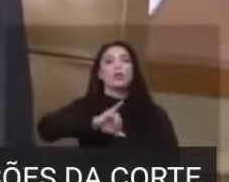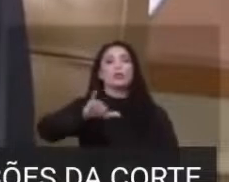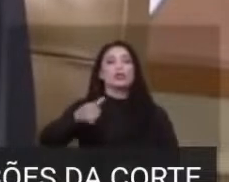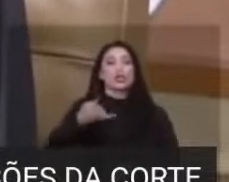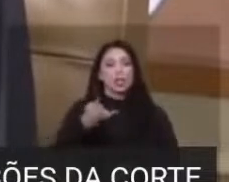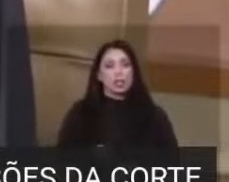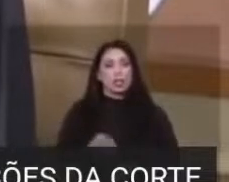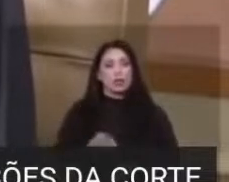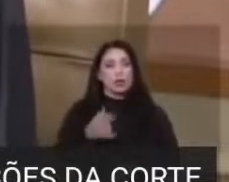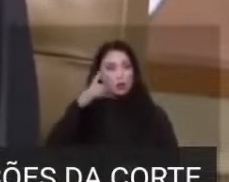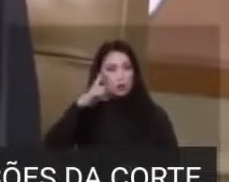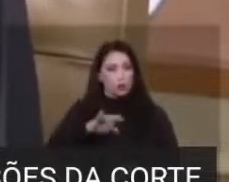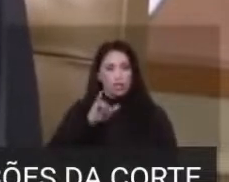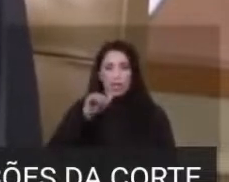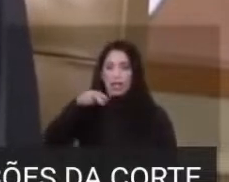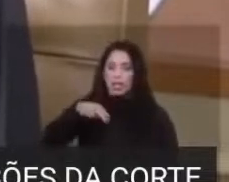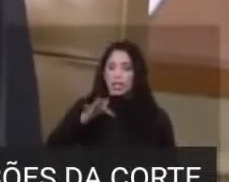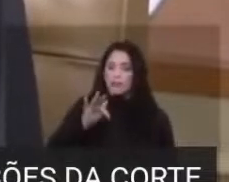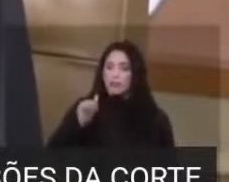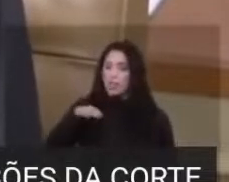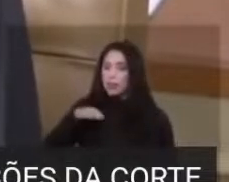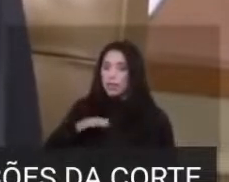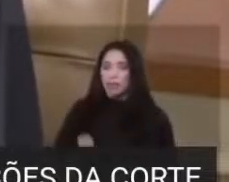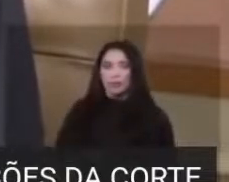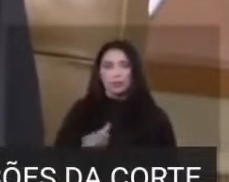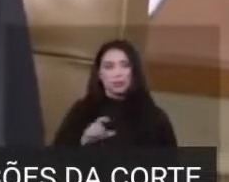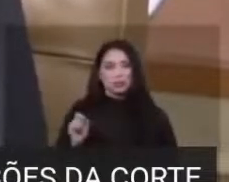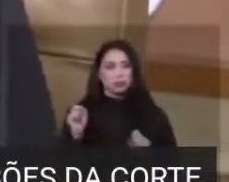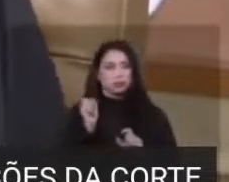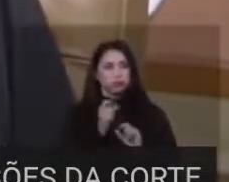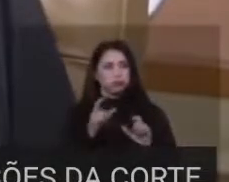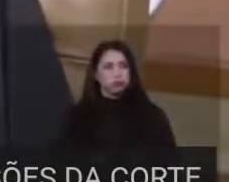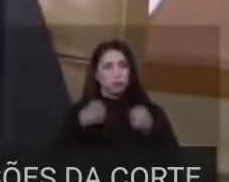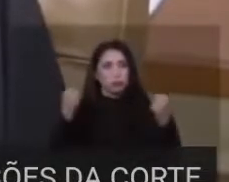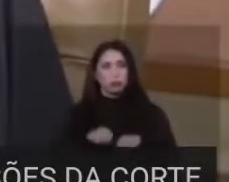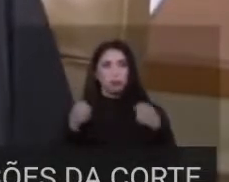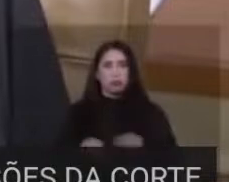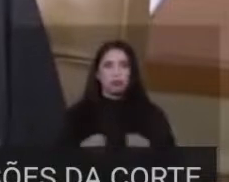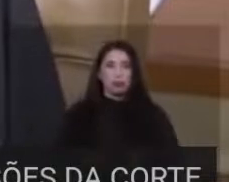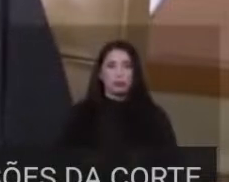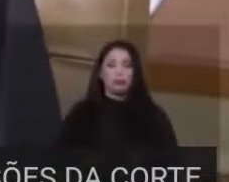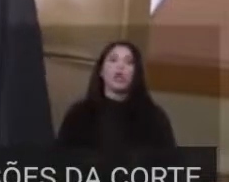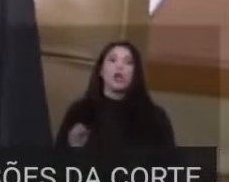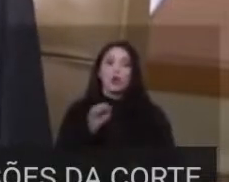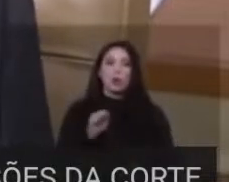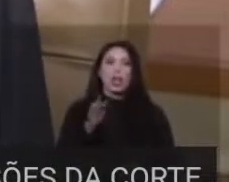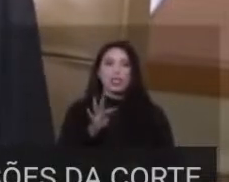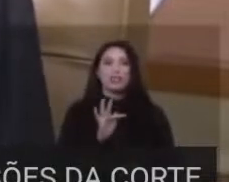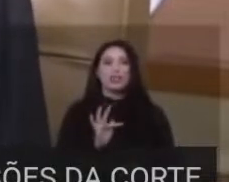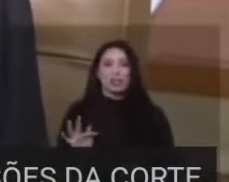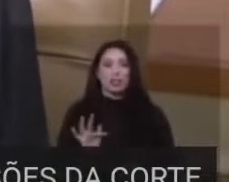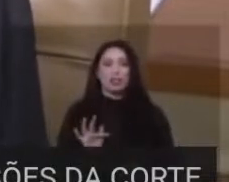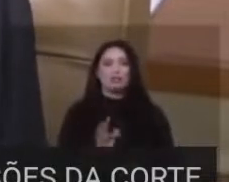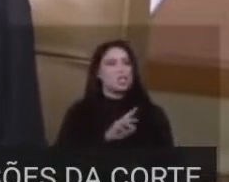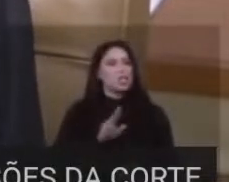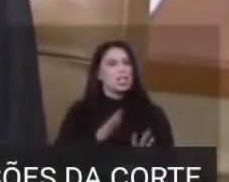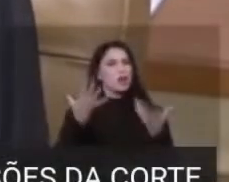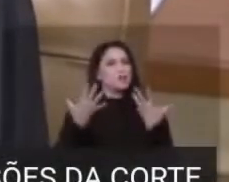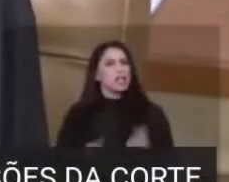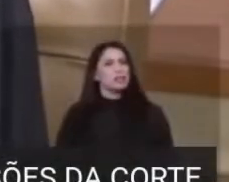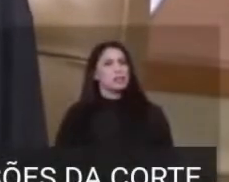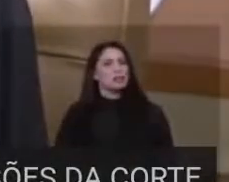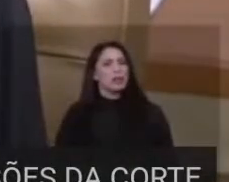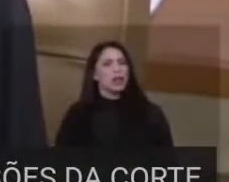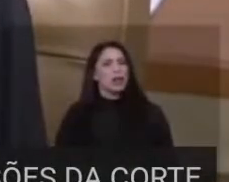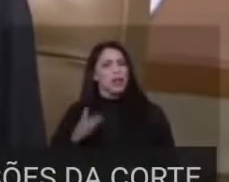infâmia, conforme a sempre lúcida visão da ministra Rosa Weber. Esta mesma corte, senhor presidente, não haverá de